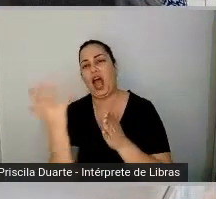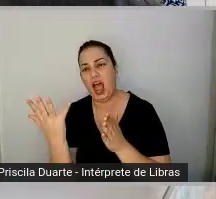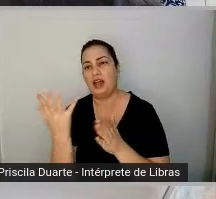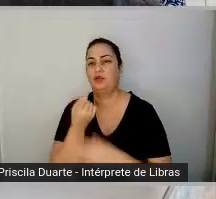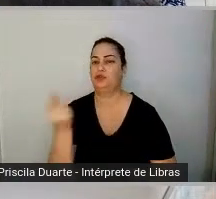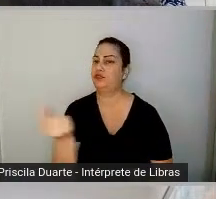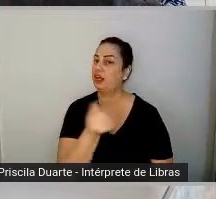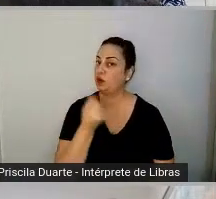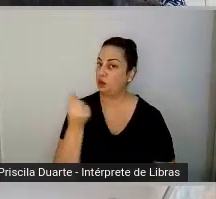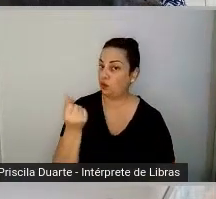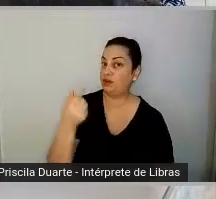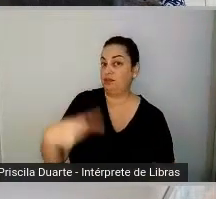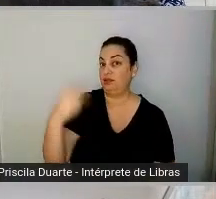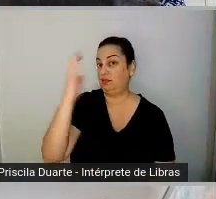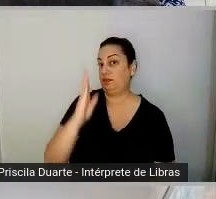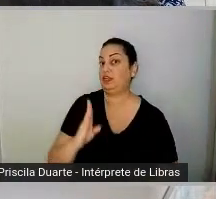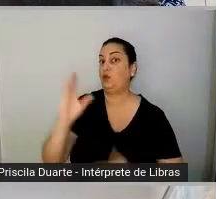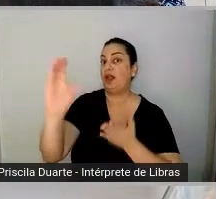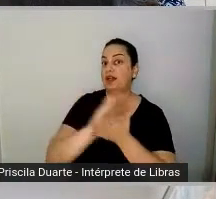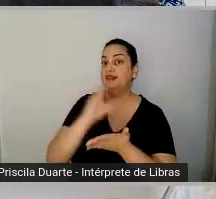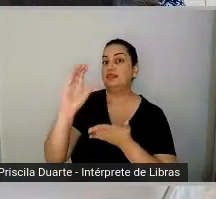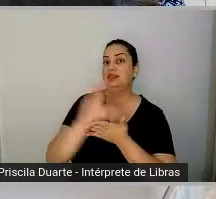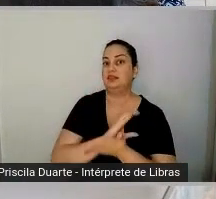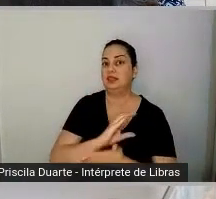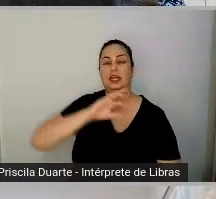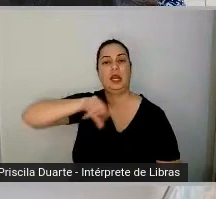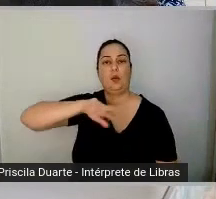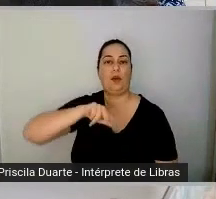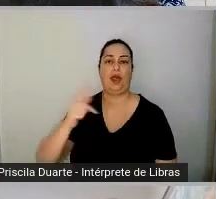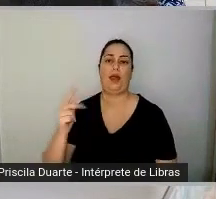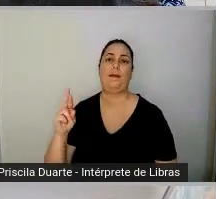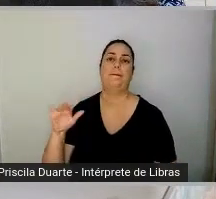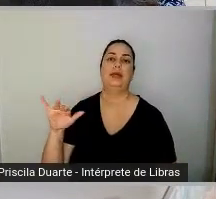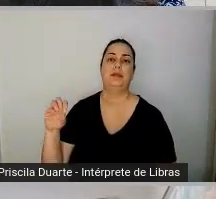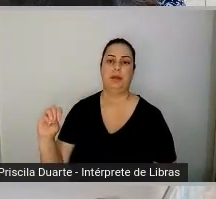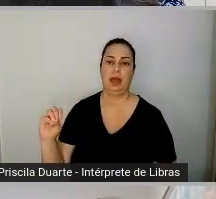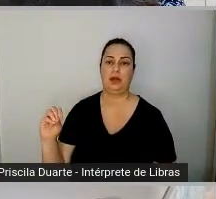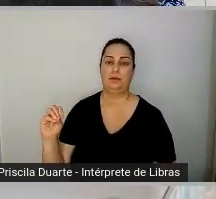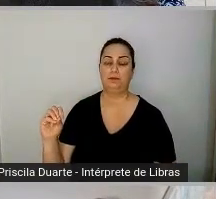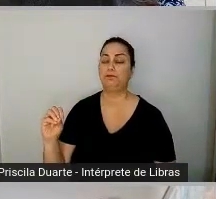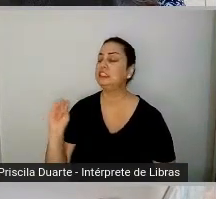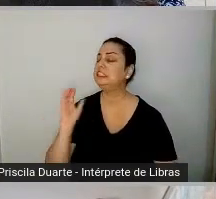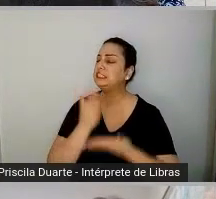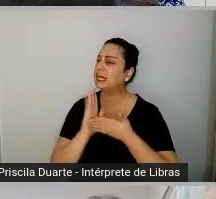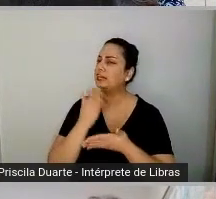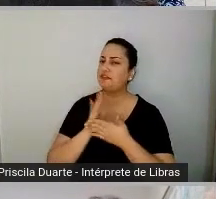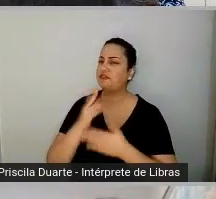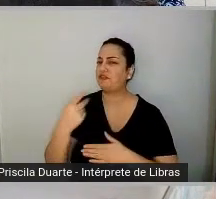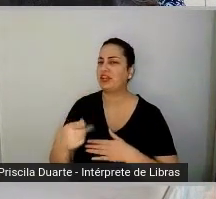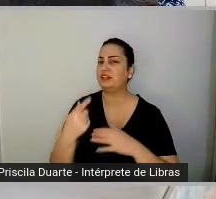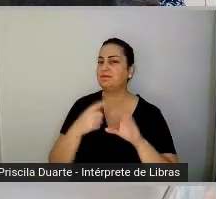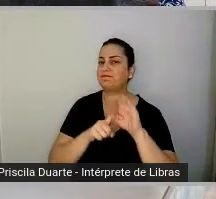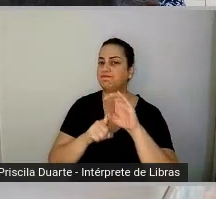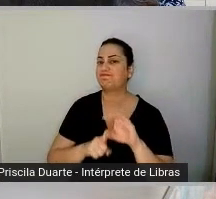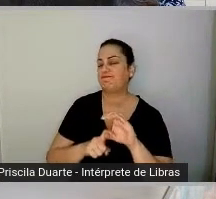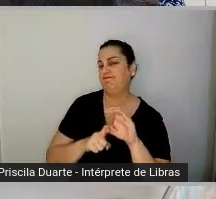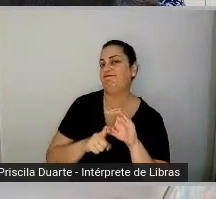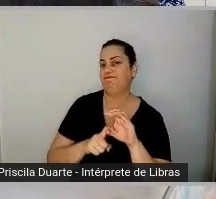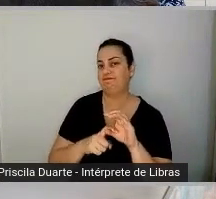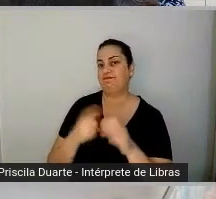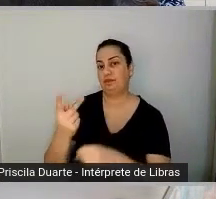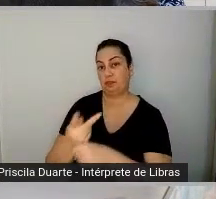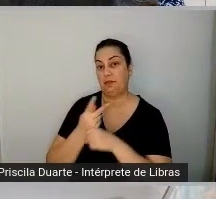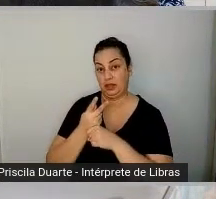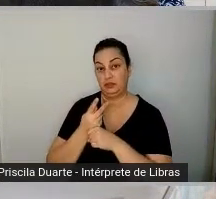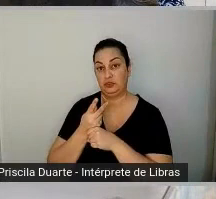receitas não primárias que não tem nada a ver com novos empréstimos. Por exemplo, o lucro do Banco Central, ano